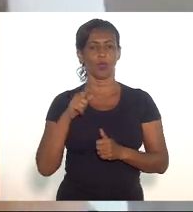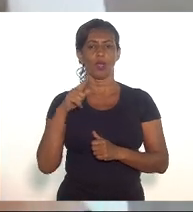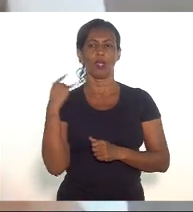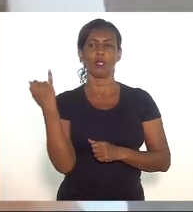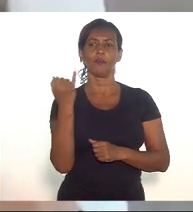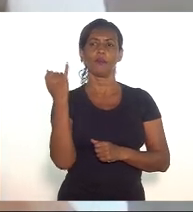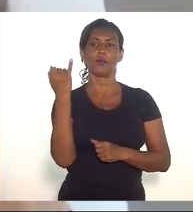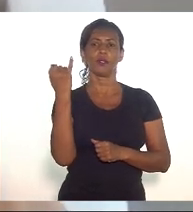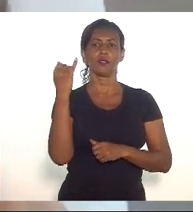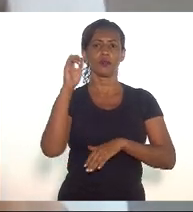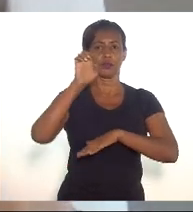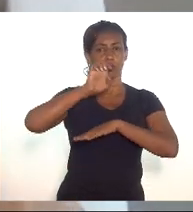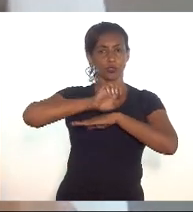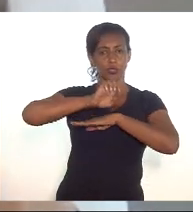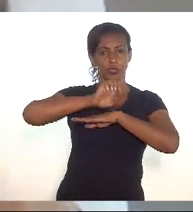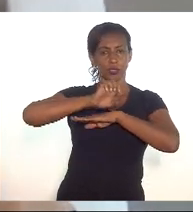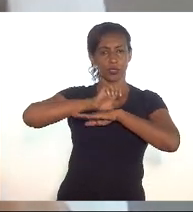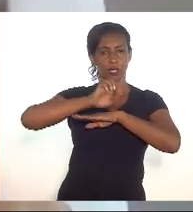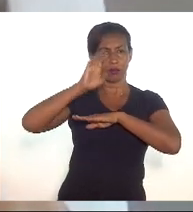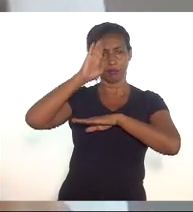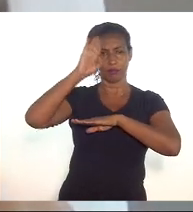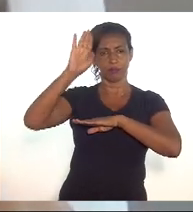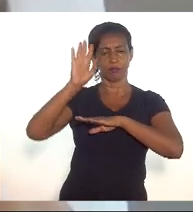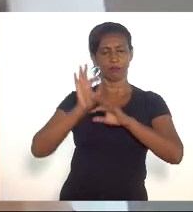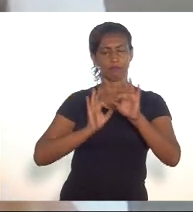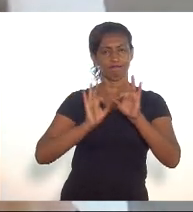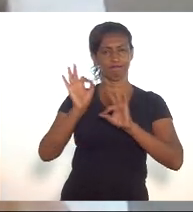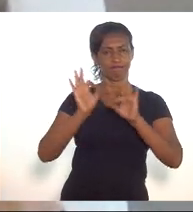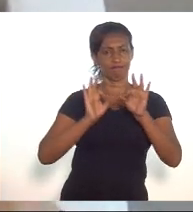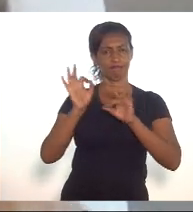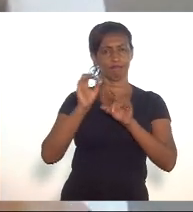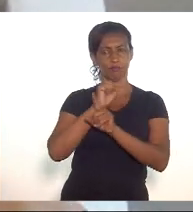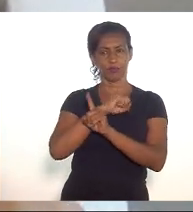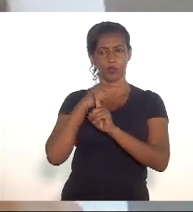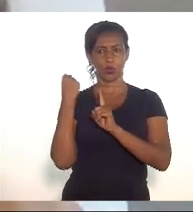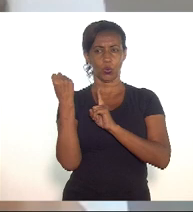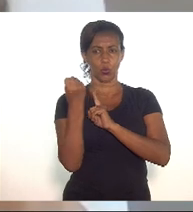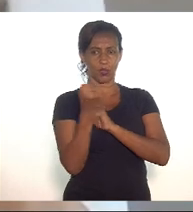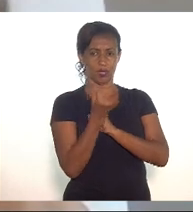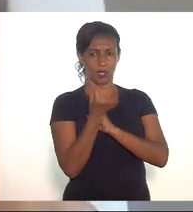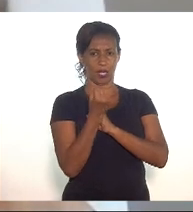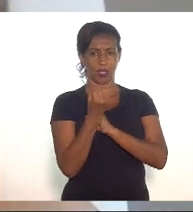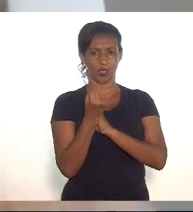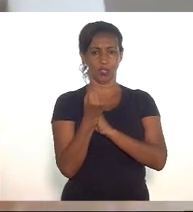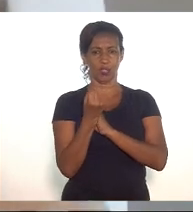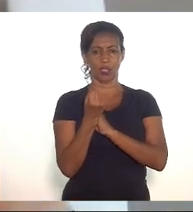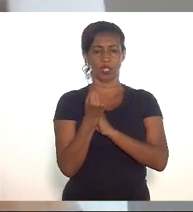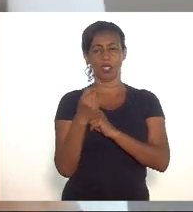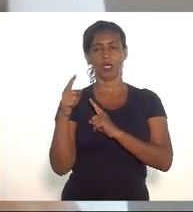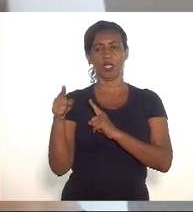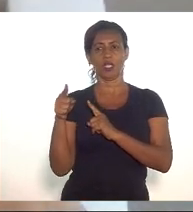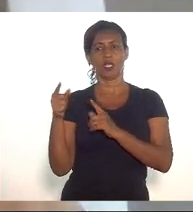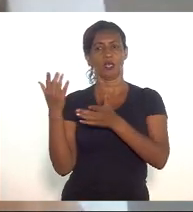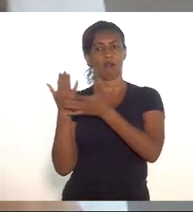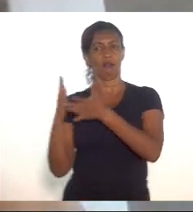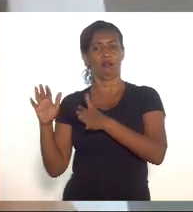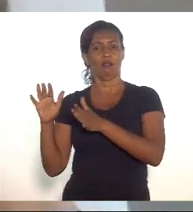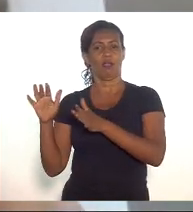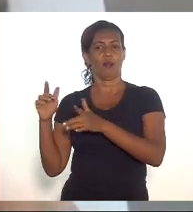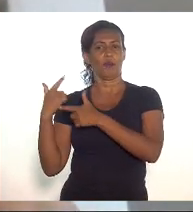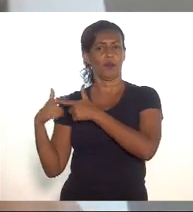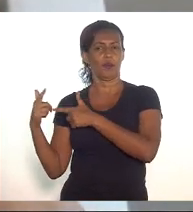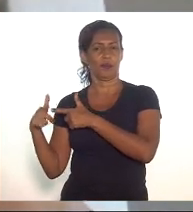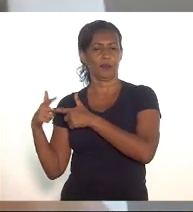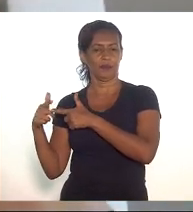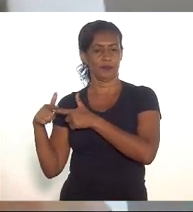é preponderante na organização da sociedade e na saída da crise. Agora, na pandemia, nós